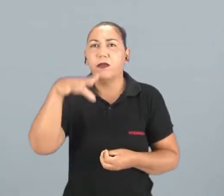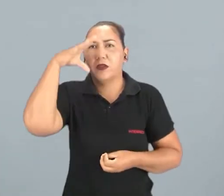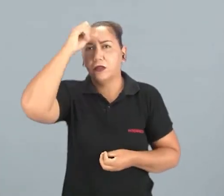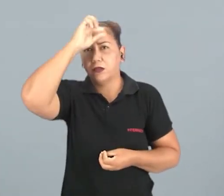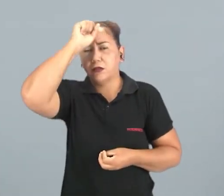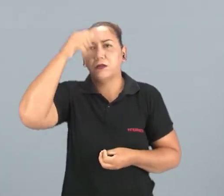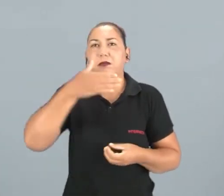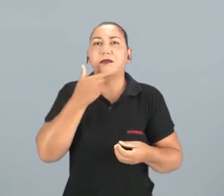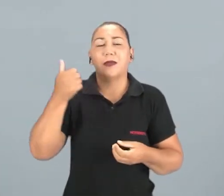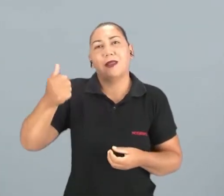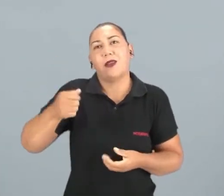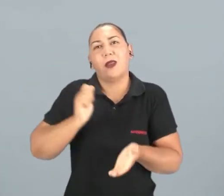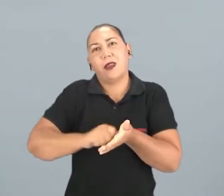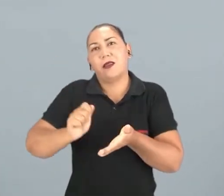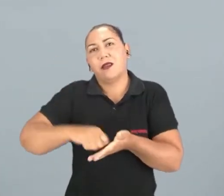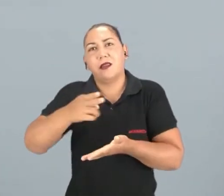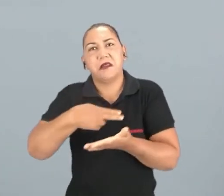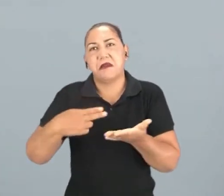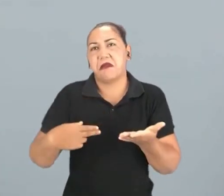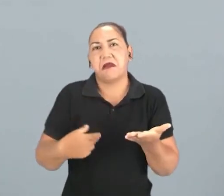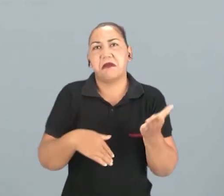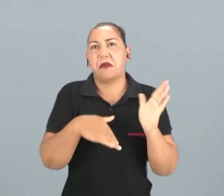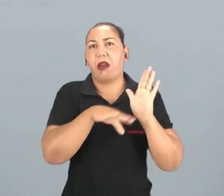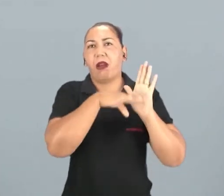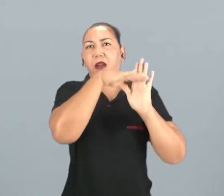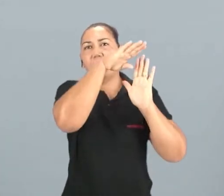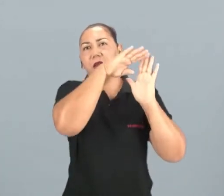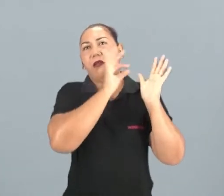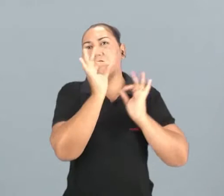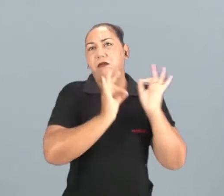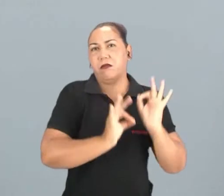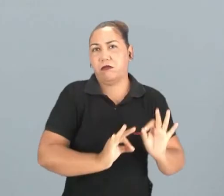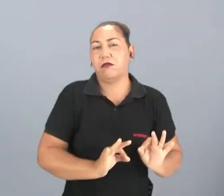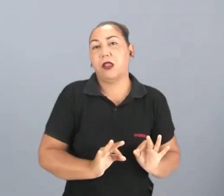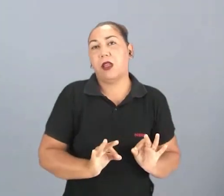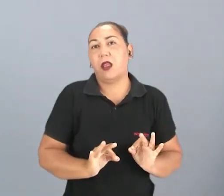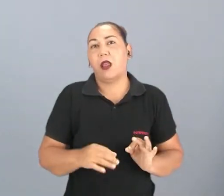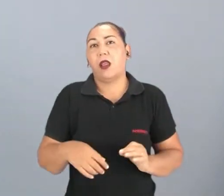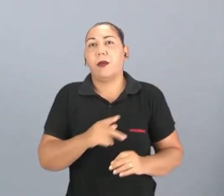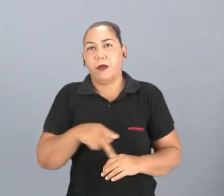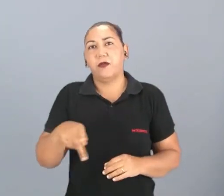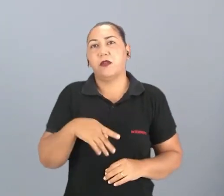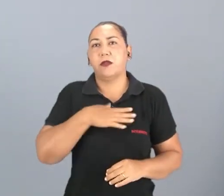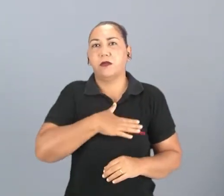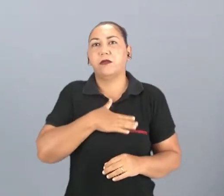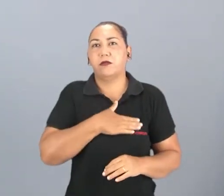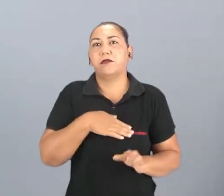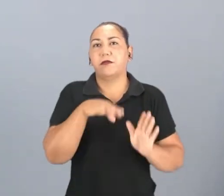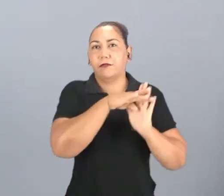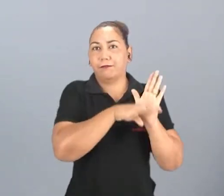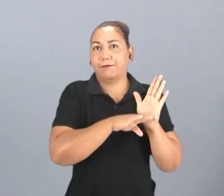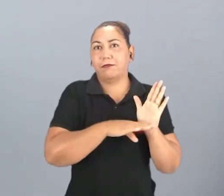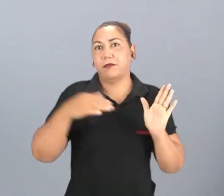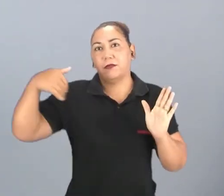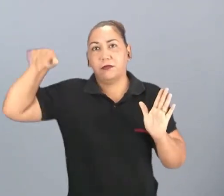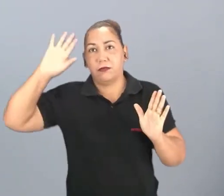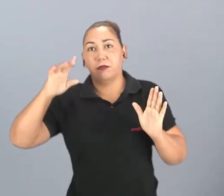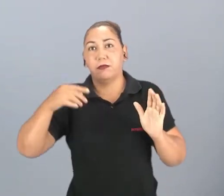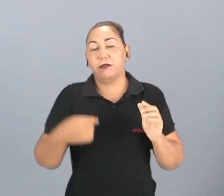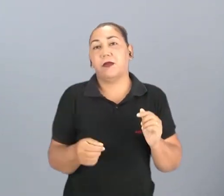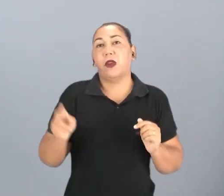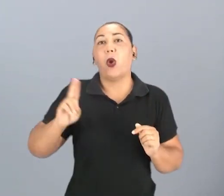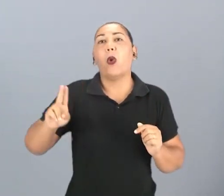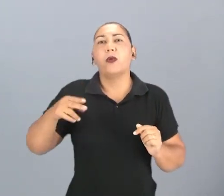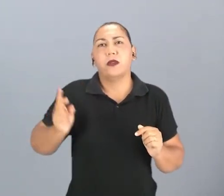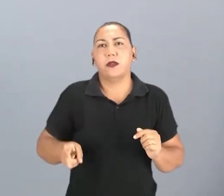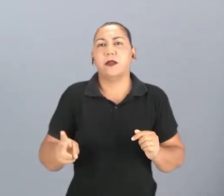talvez escrevendo, desenhando, construindo uma tabela. Eu, particularmente, gosto sempre de fazer as tabelas com aquelas que eu mais tenho afinidade para usar,